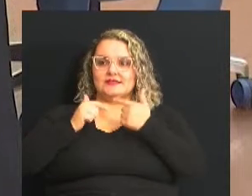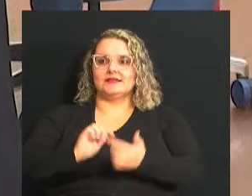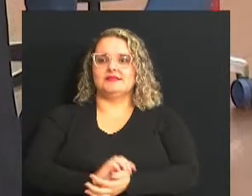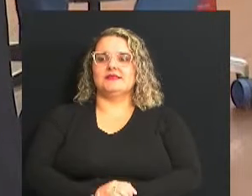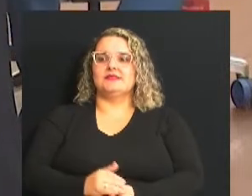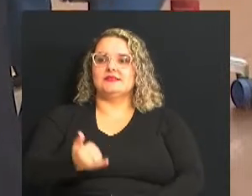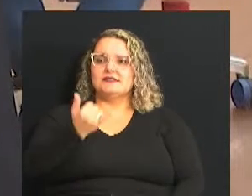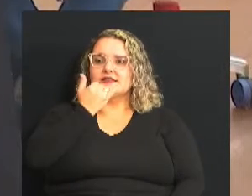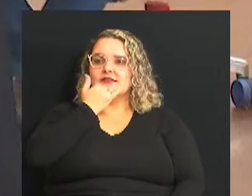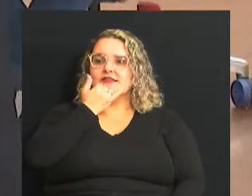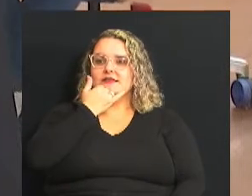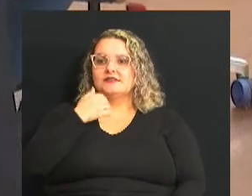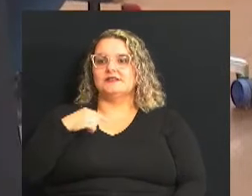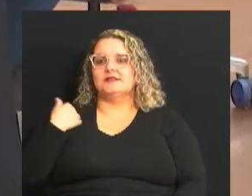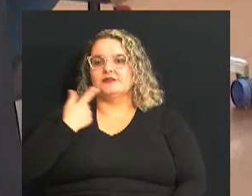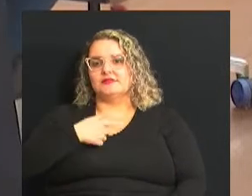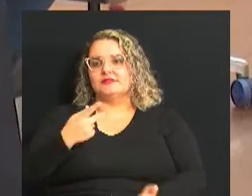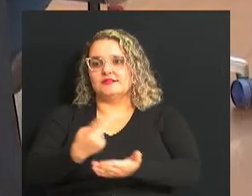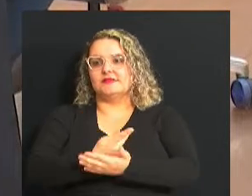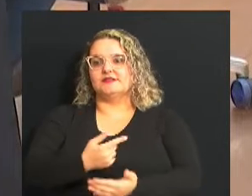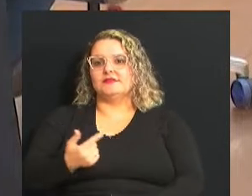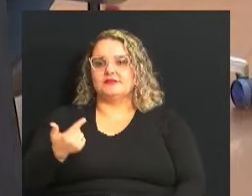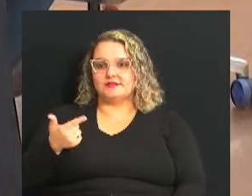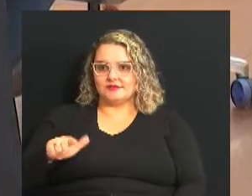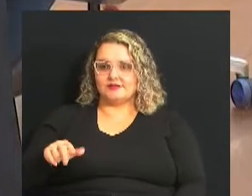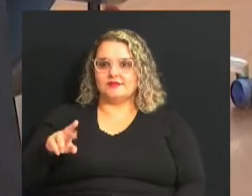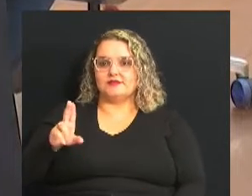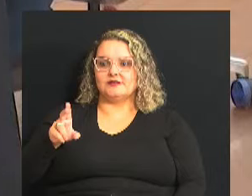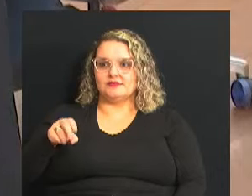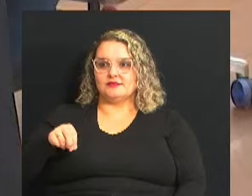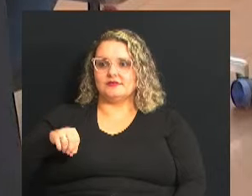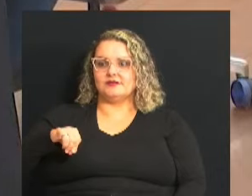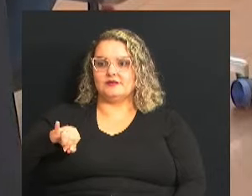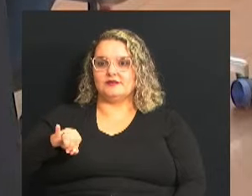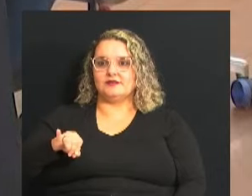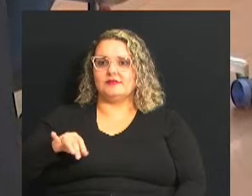Desculpa a nossa falha aqui. Vamos lá, Rony, faz de conta que eu não te interrompi.